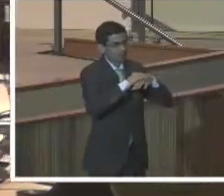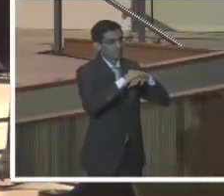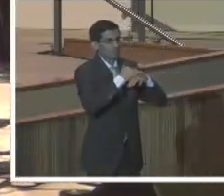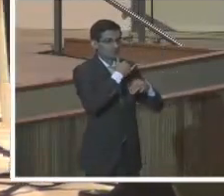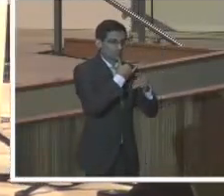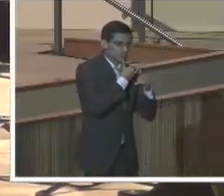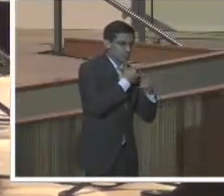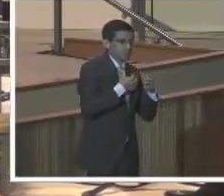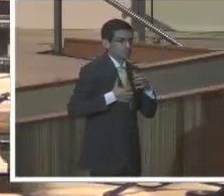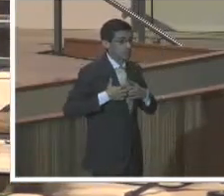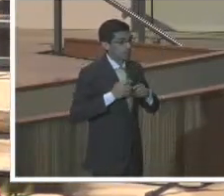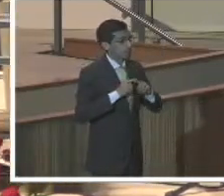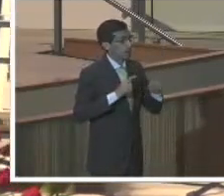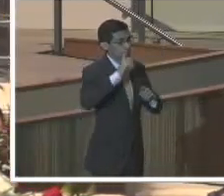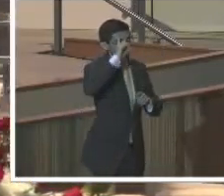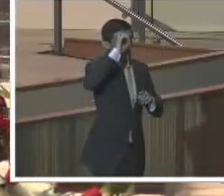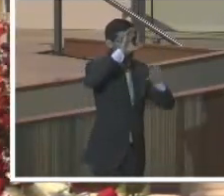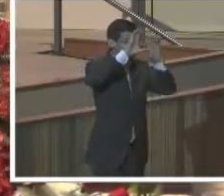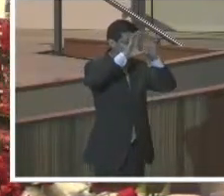É custoso.